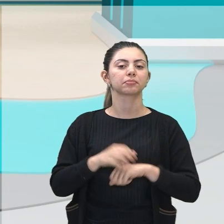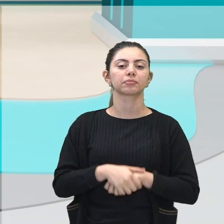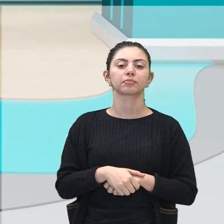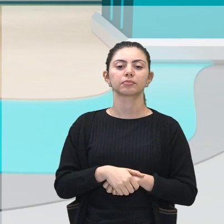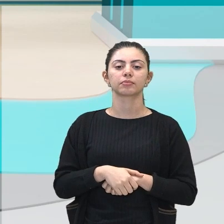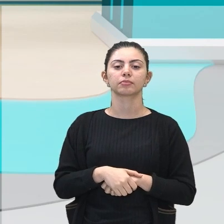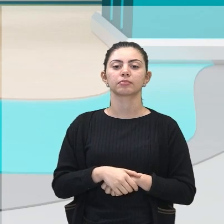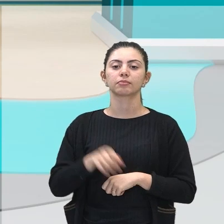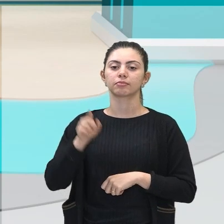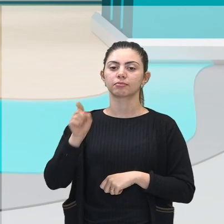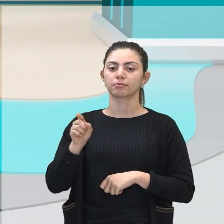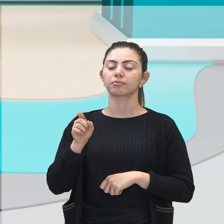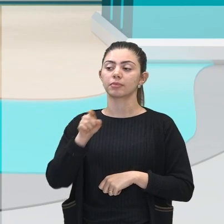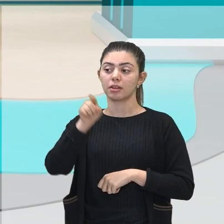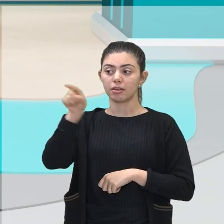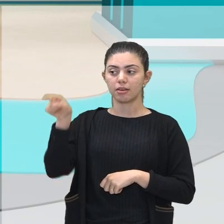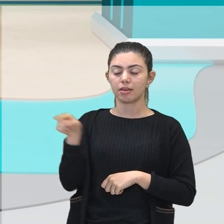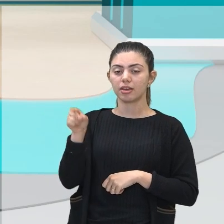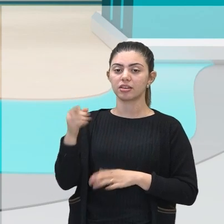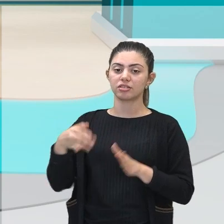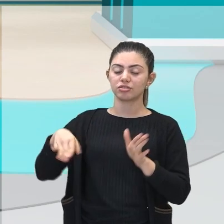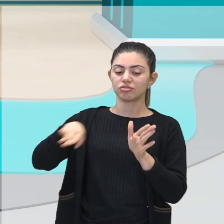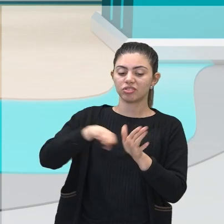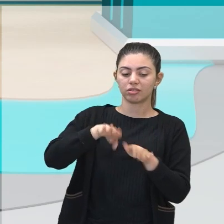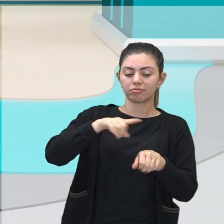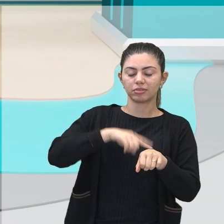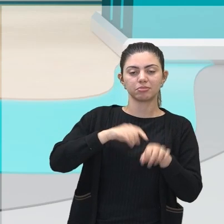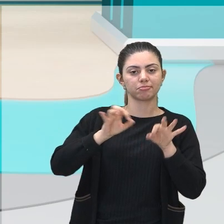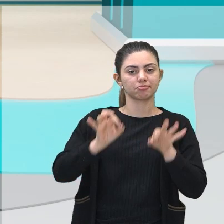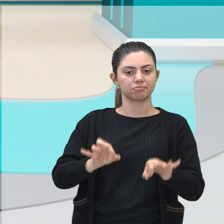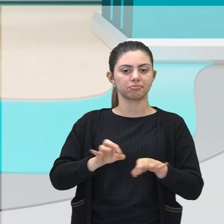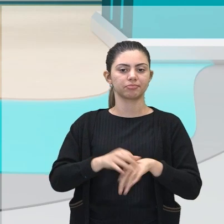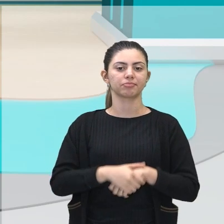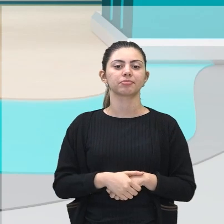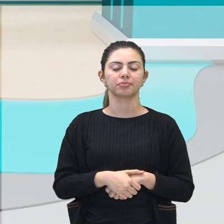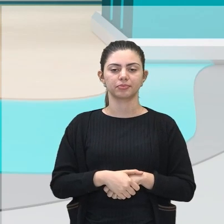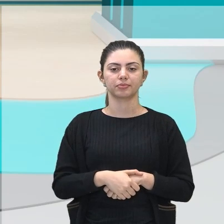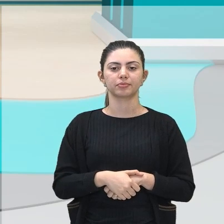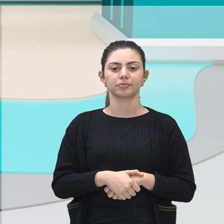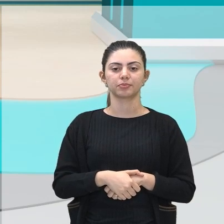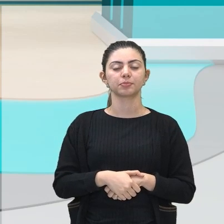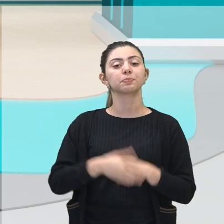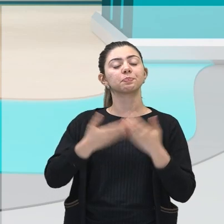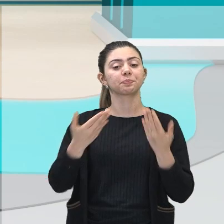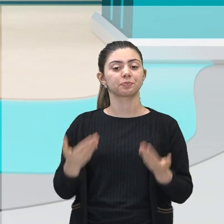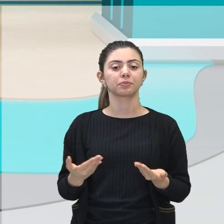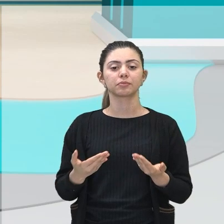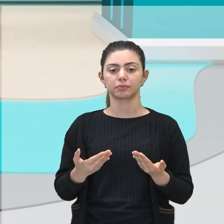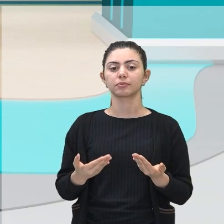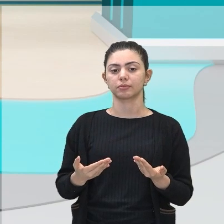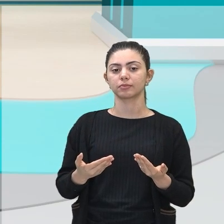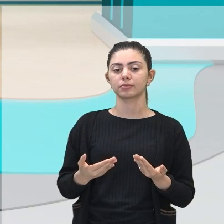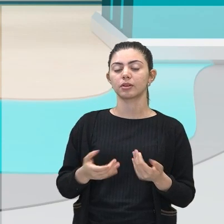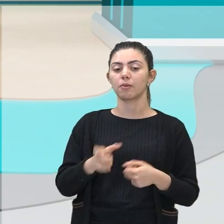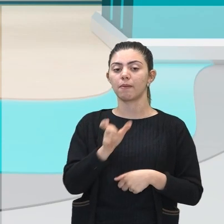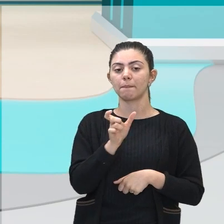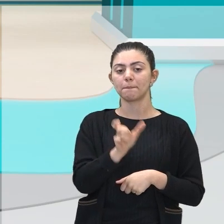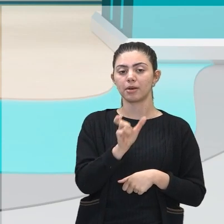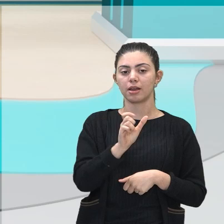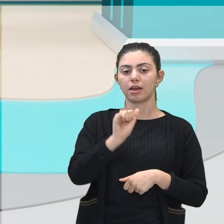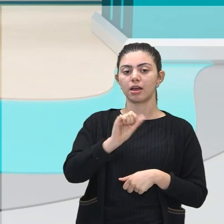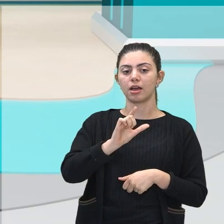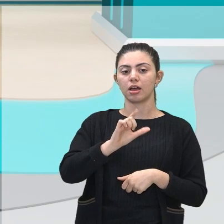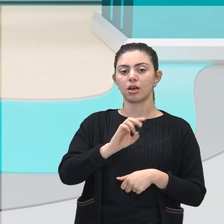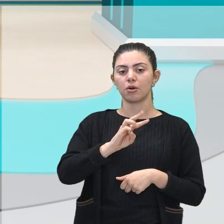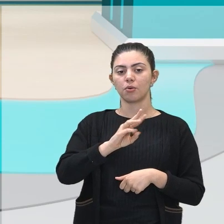a tempo, chegam a tempo. They always come on time. Então, esse always está sendo